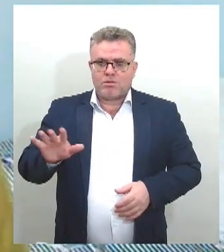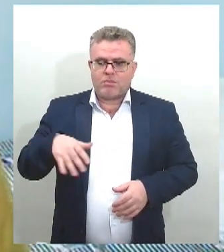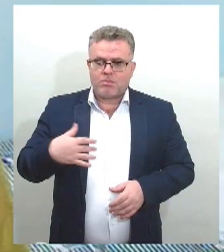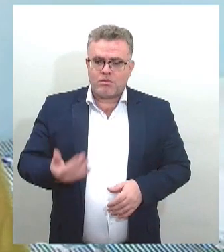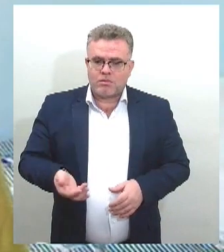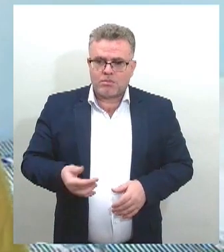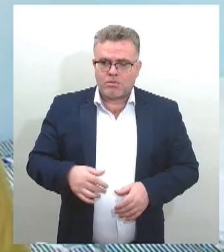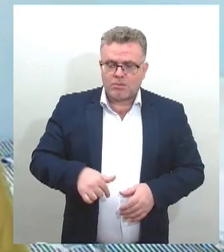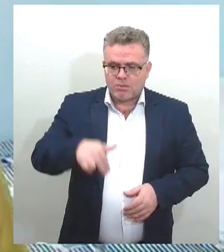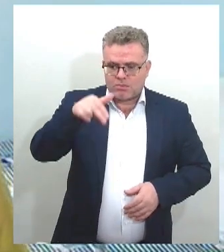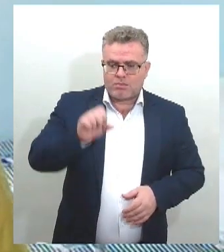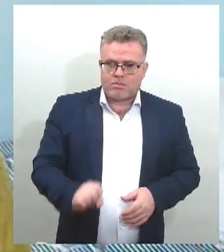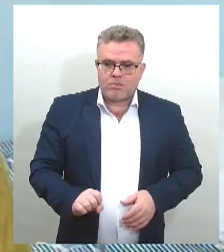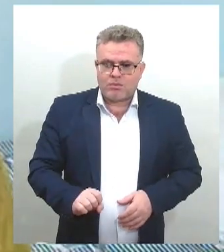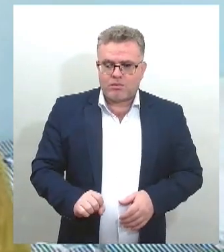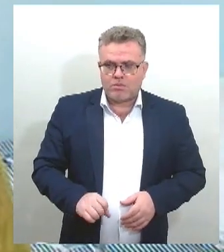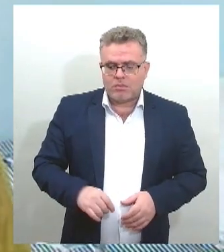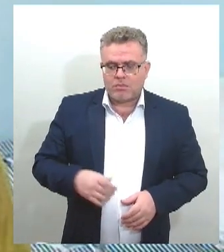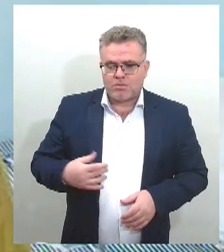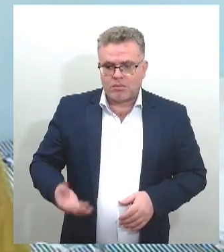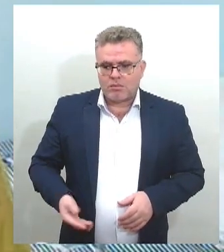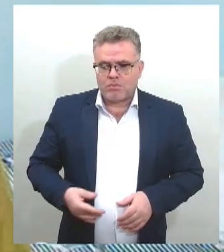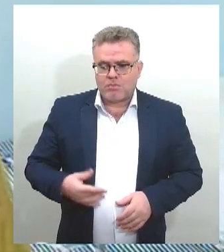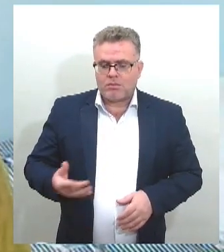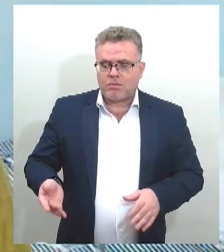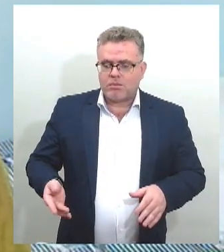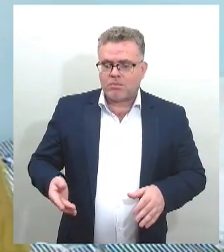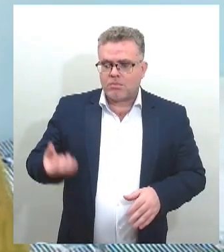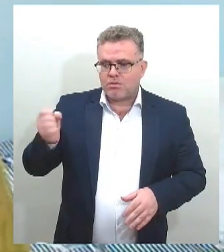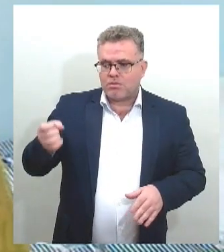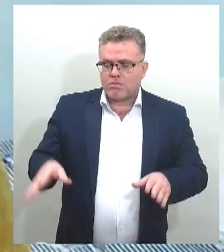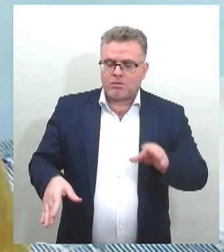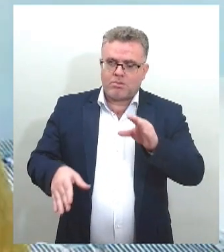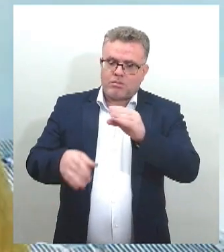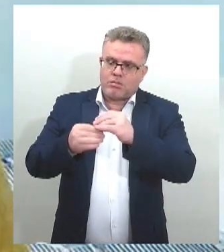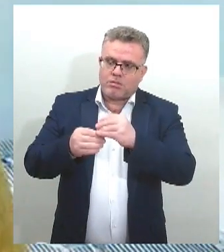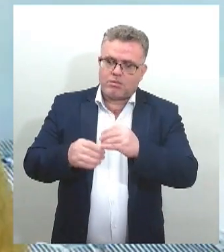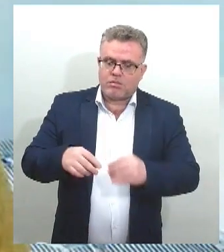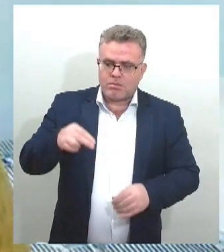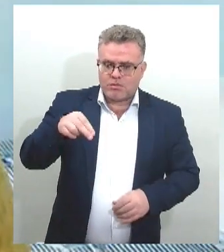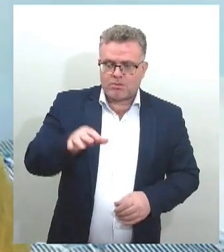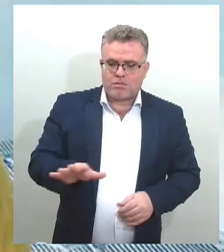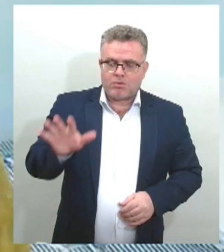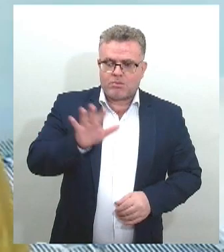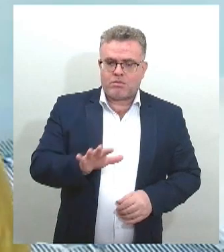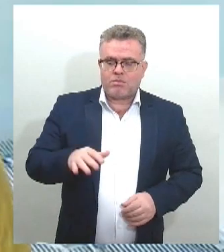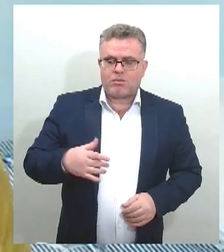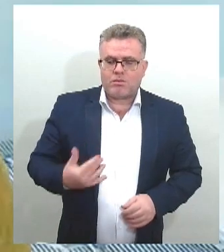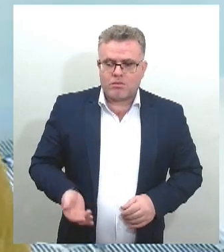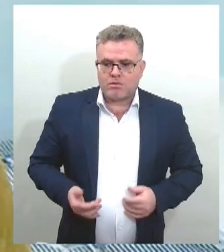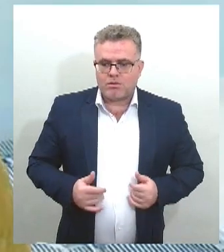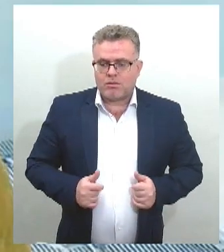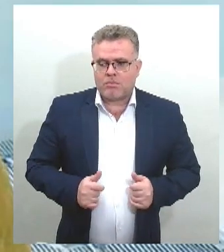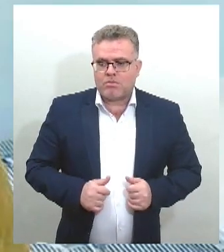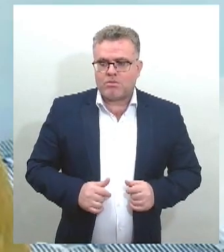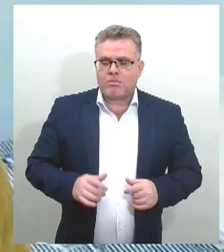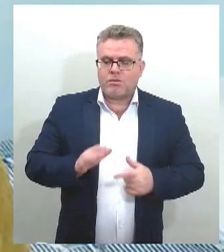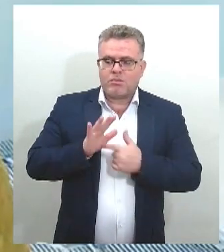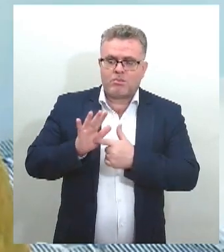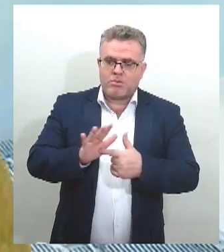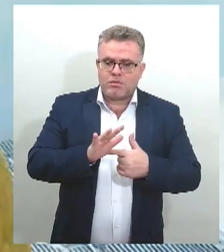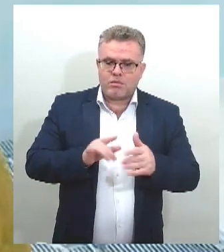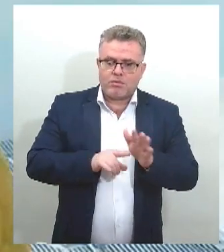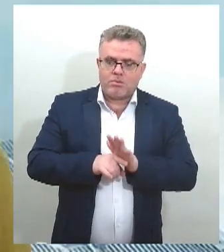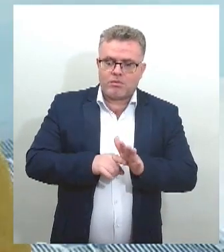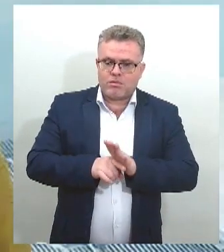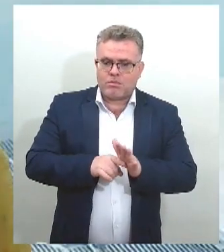Sergipe fazia parte das províncias do Norte. E, como uma historiadora colocou em um texto que eu li, ela estava esquecida,